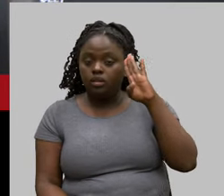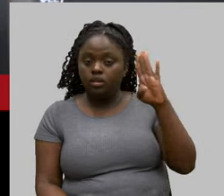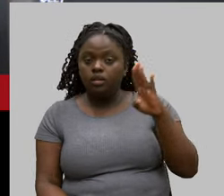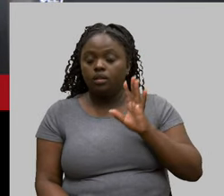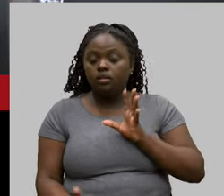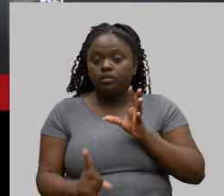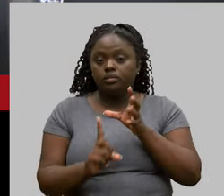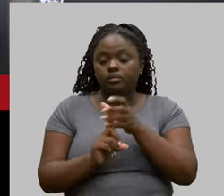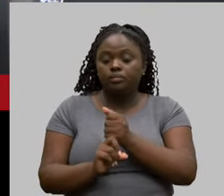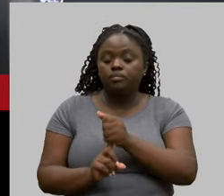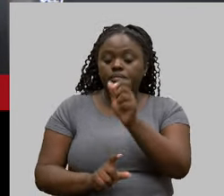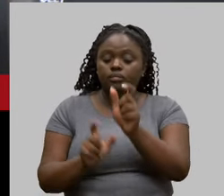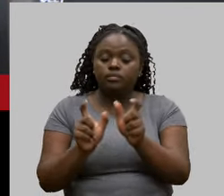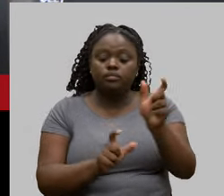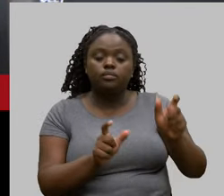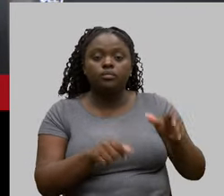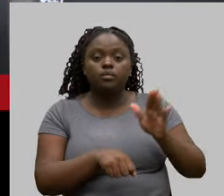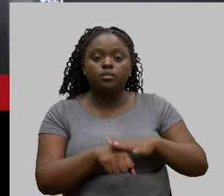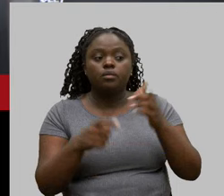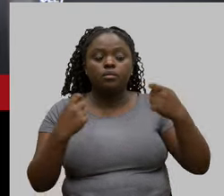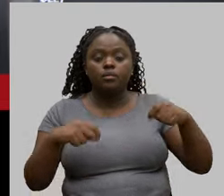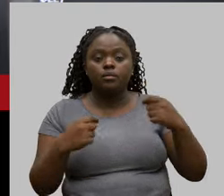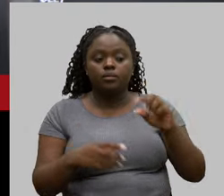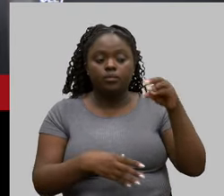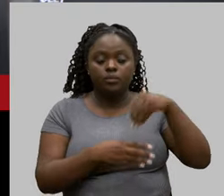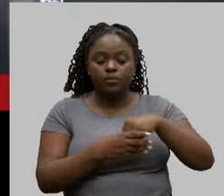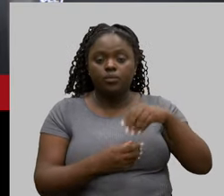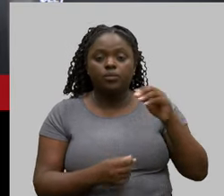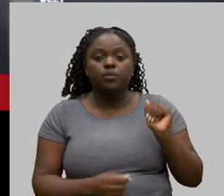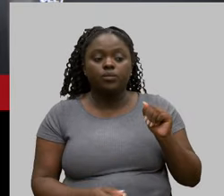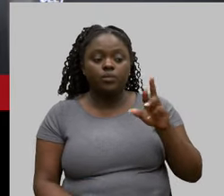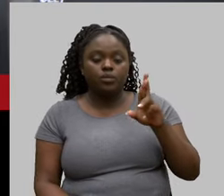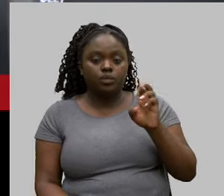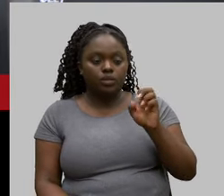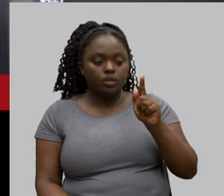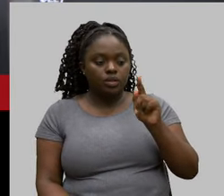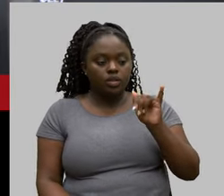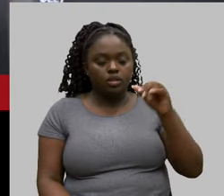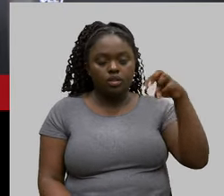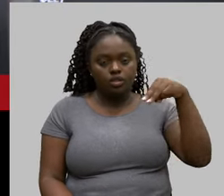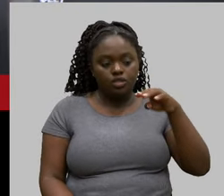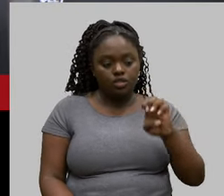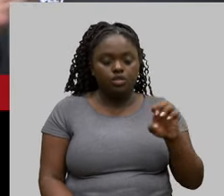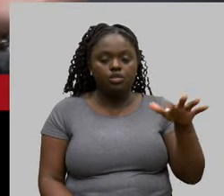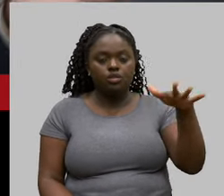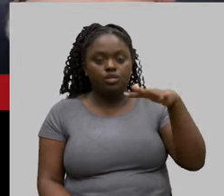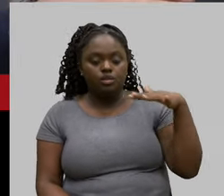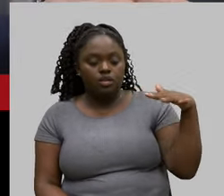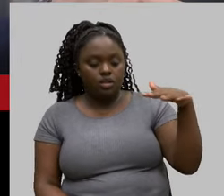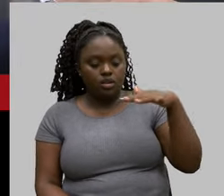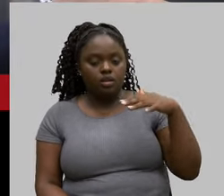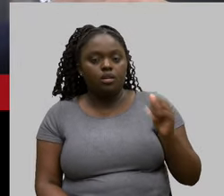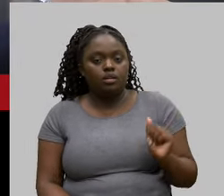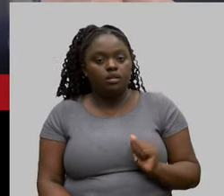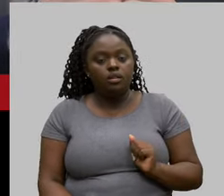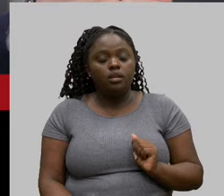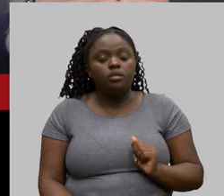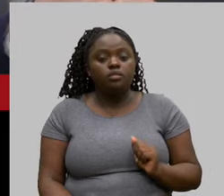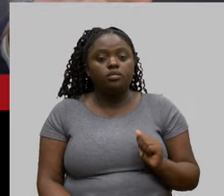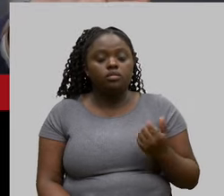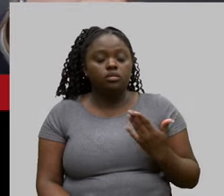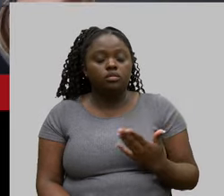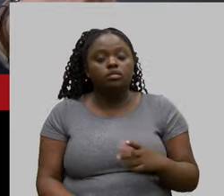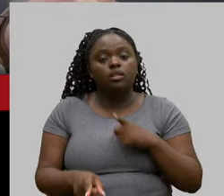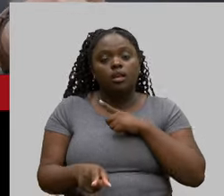aqueles que mais precisam dentro do regime geral para que essas pessoas não sejam desguarnecido o estudo da anfip em relação a isso